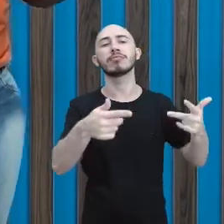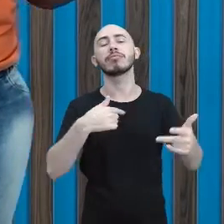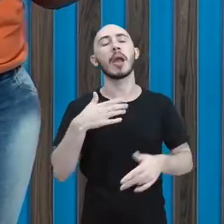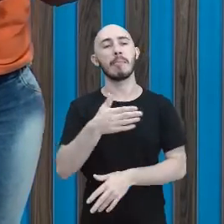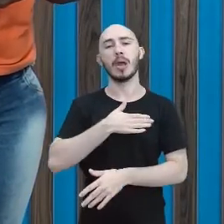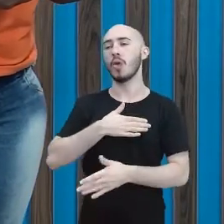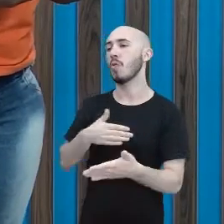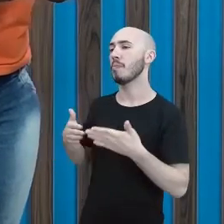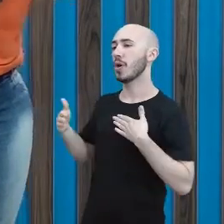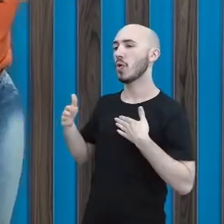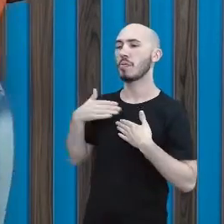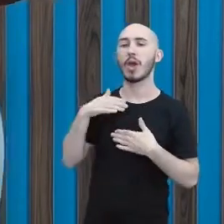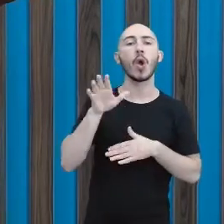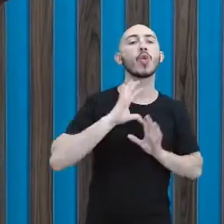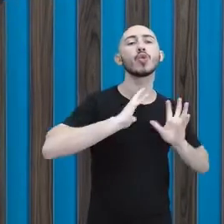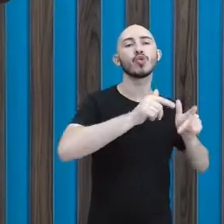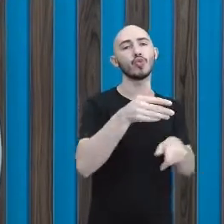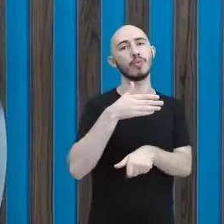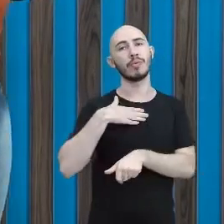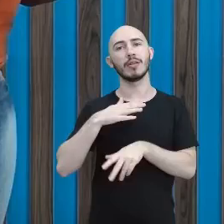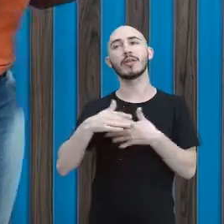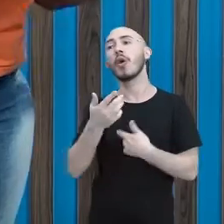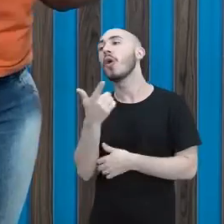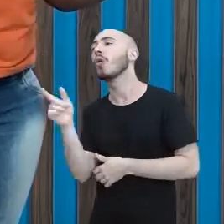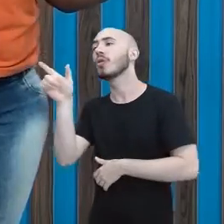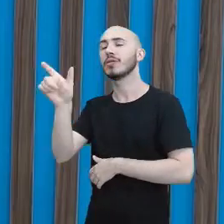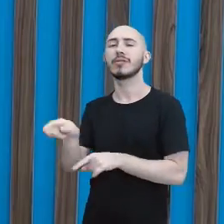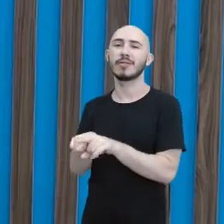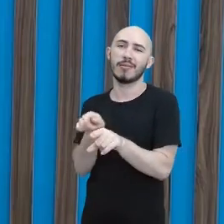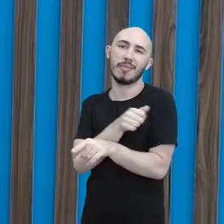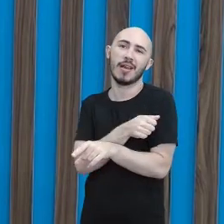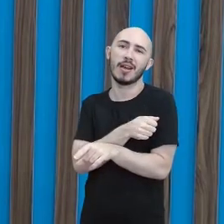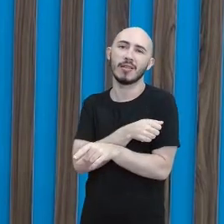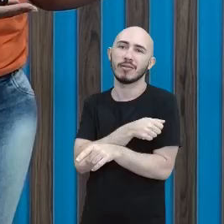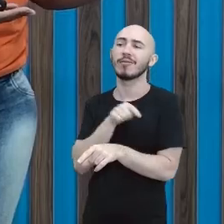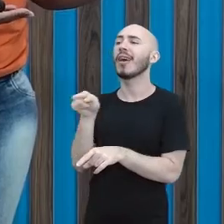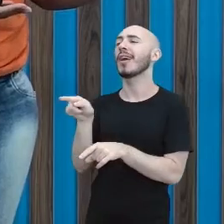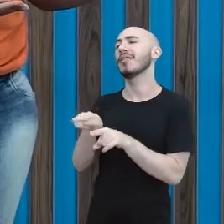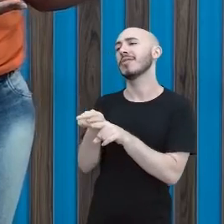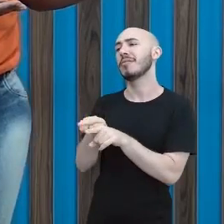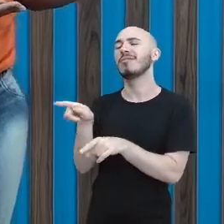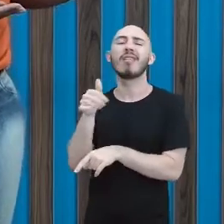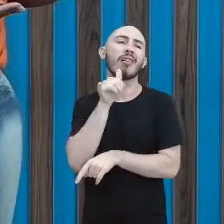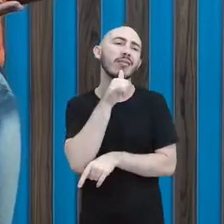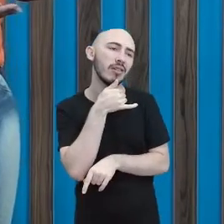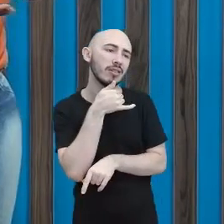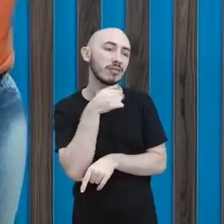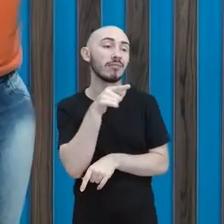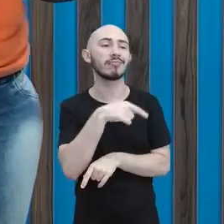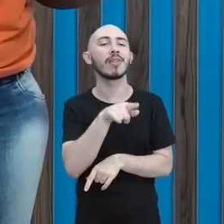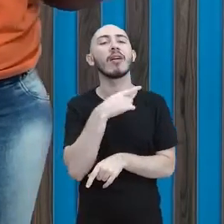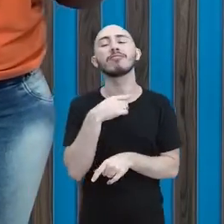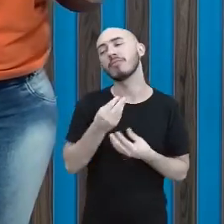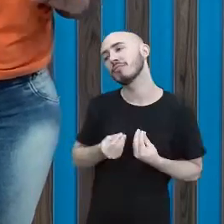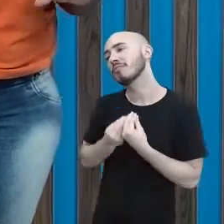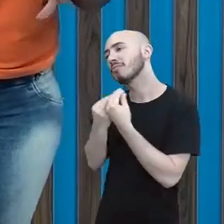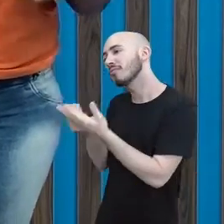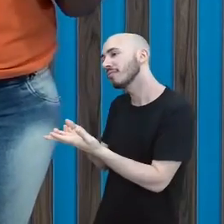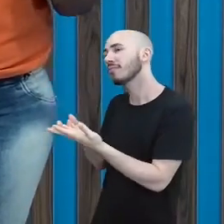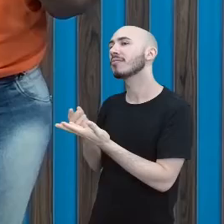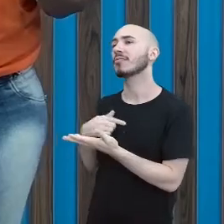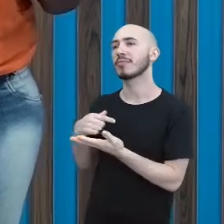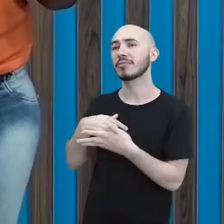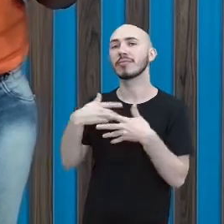percebe que o outro ficou triste e aí diz assim, toma, tia, eu dei para ele porque ele estava triste. Então ele também começa a